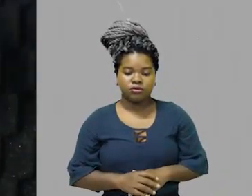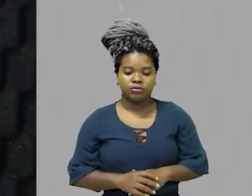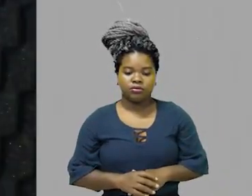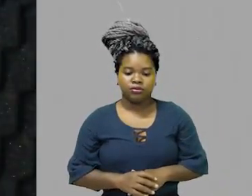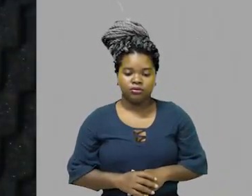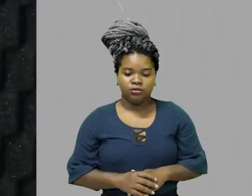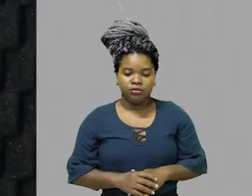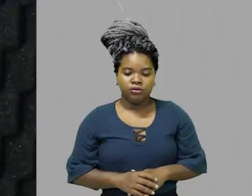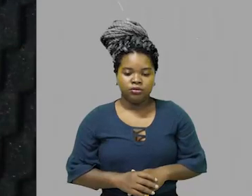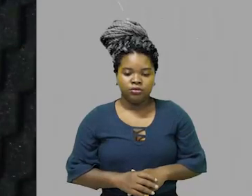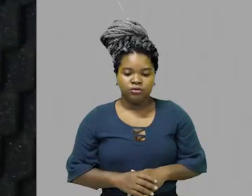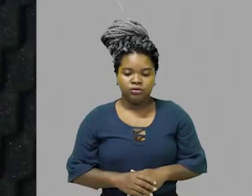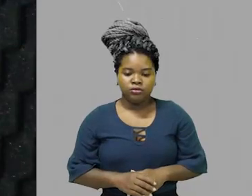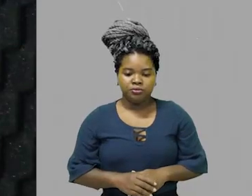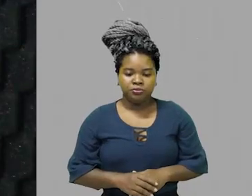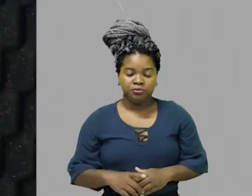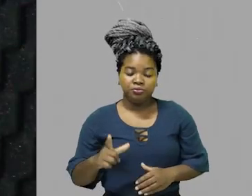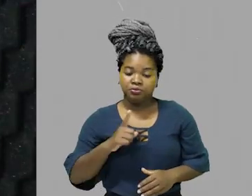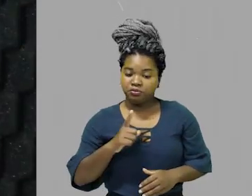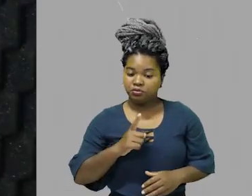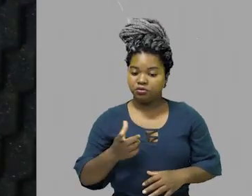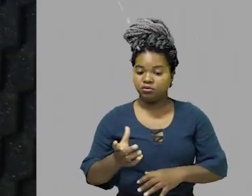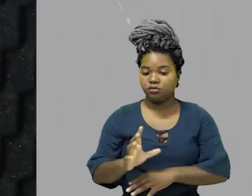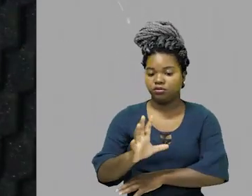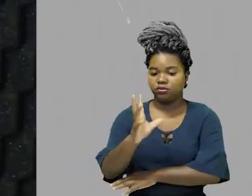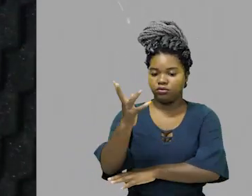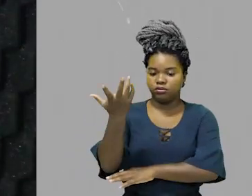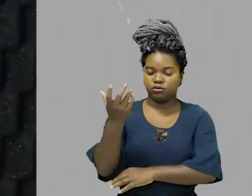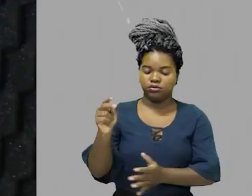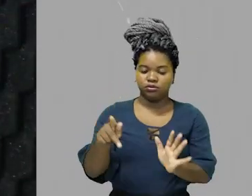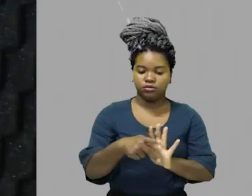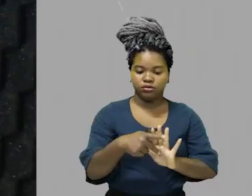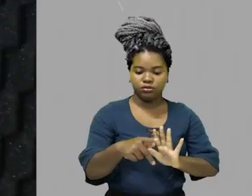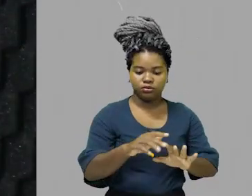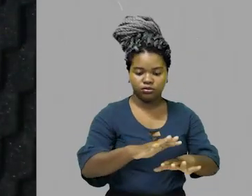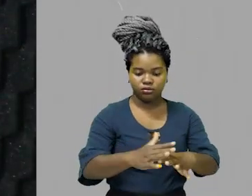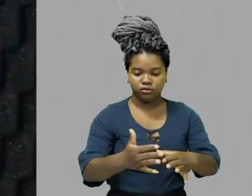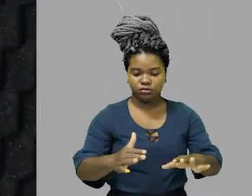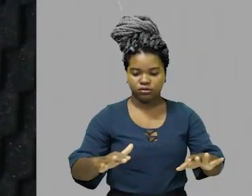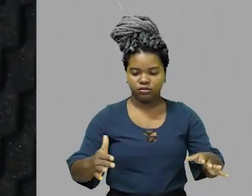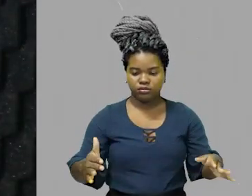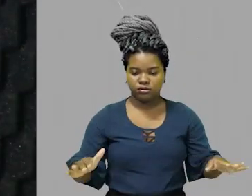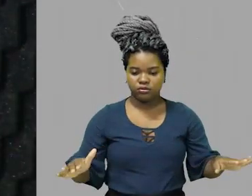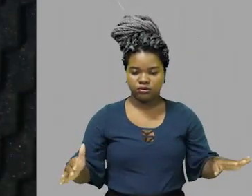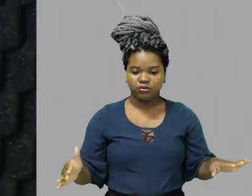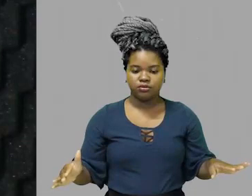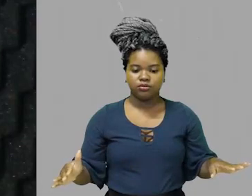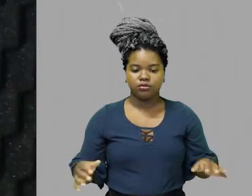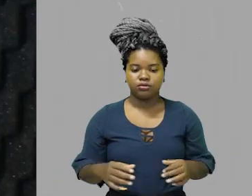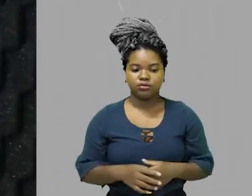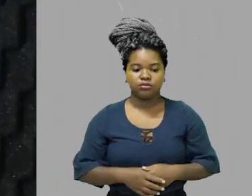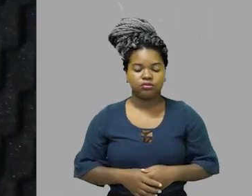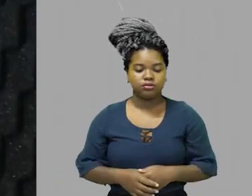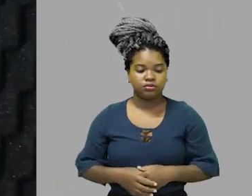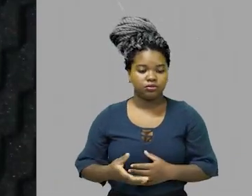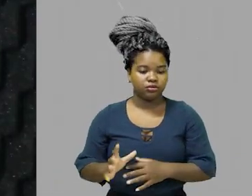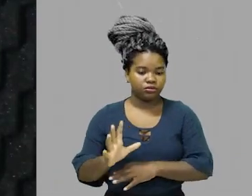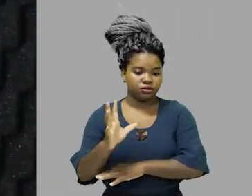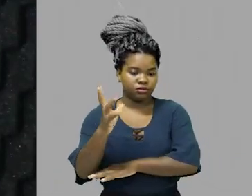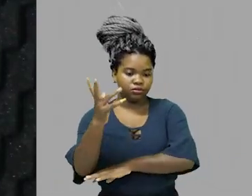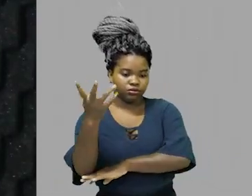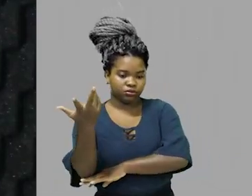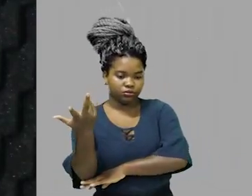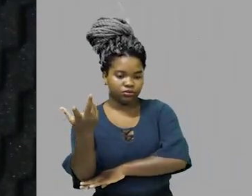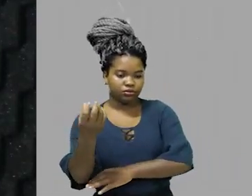algumas podem ser aquáticas. Existem plantas aquáticas, né? E as plantas elas são autótrofos, ou seja, produzem o seu